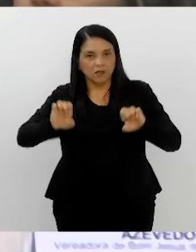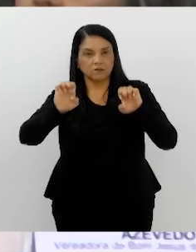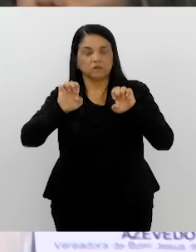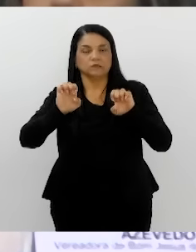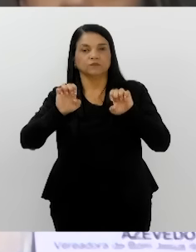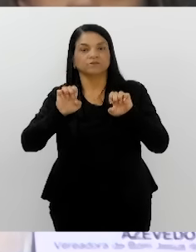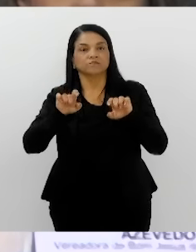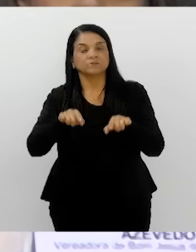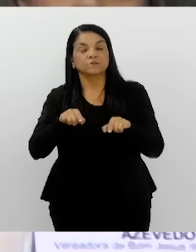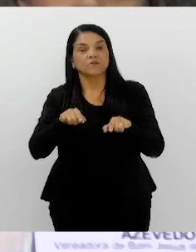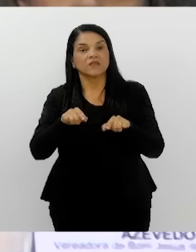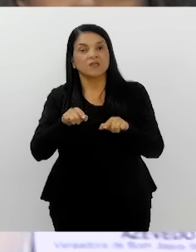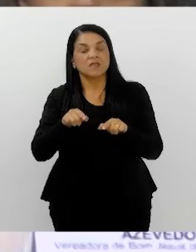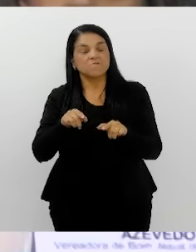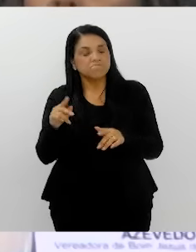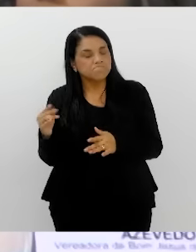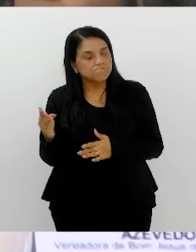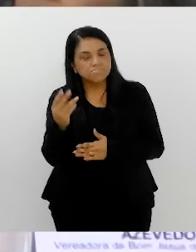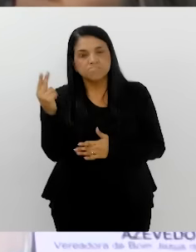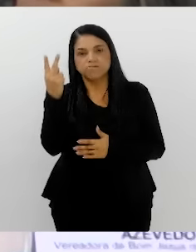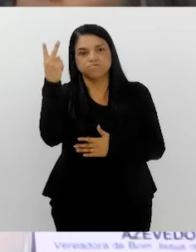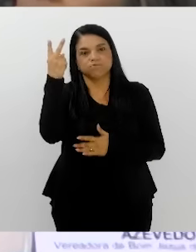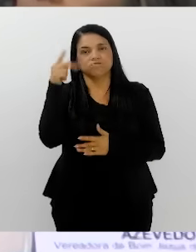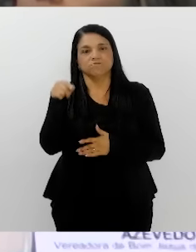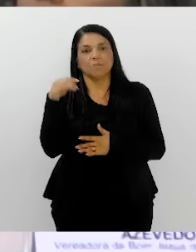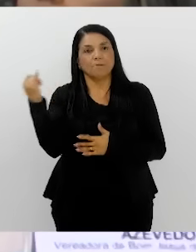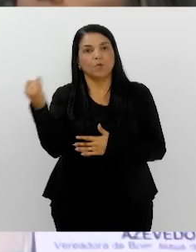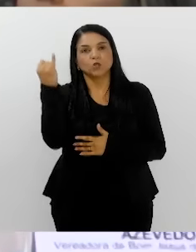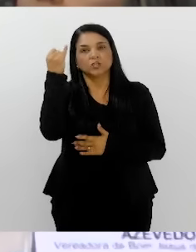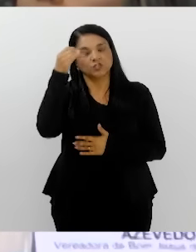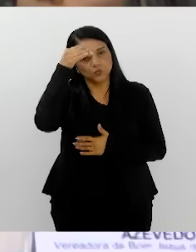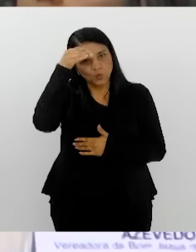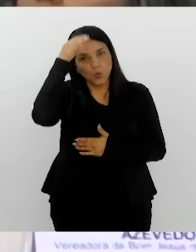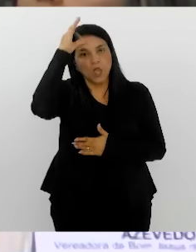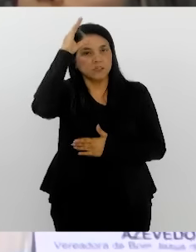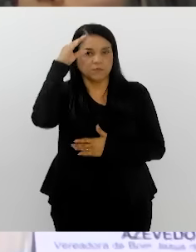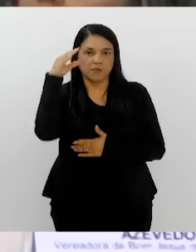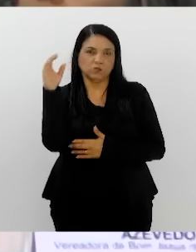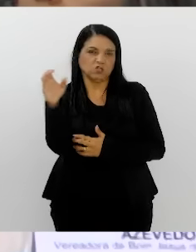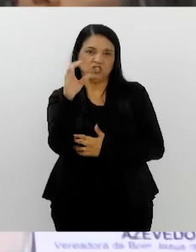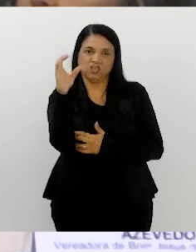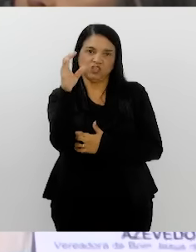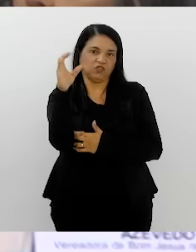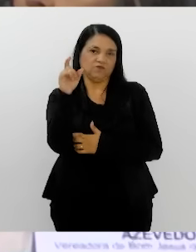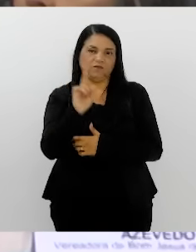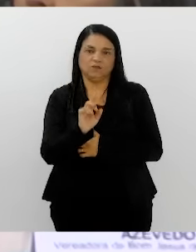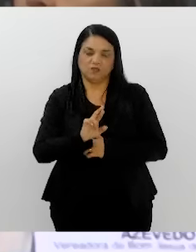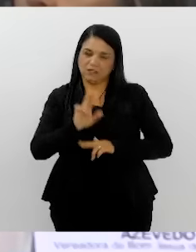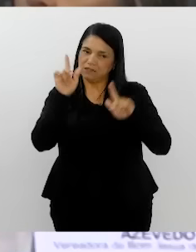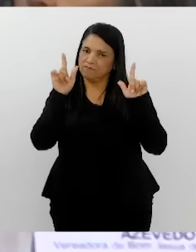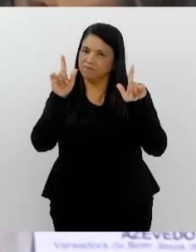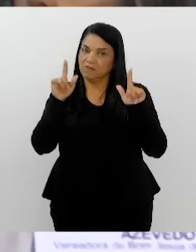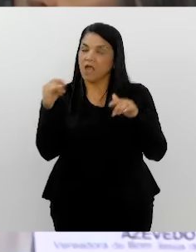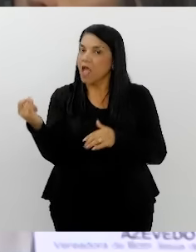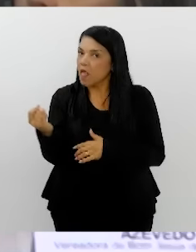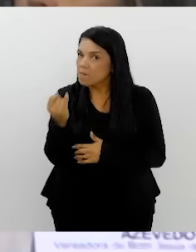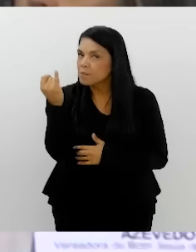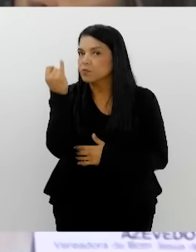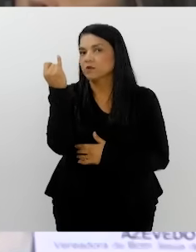crescimento da pessoa. Não é o conhecimento científico que faz a diferença. Ele é importante, assim